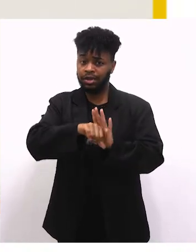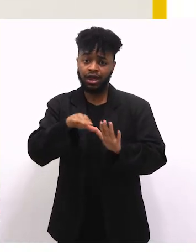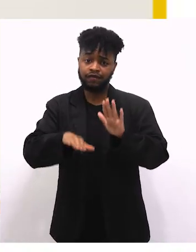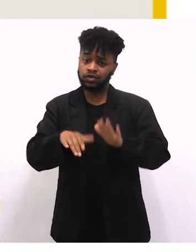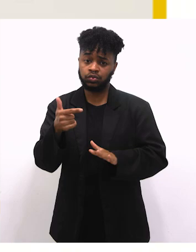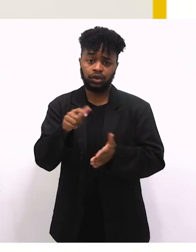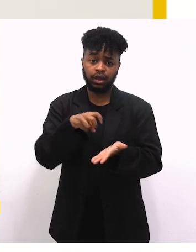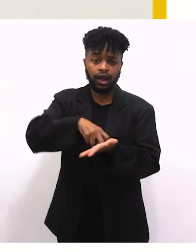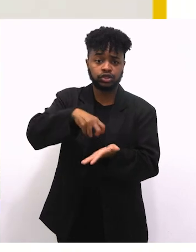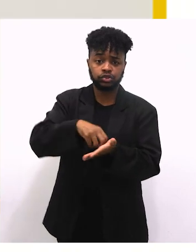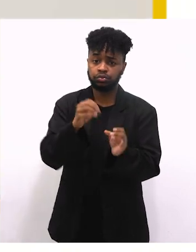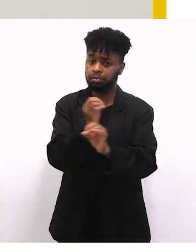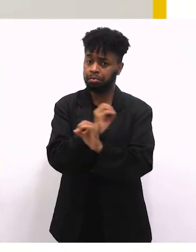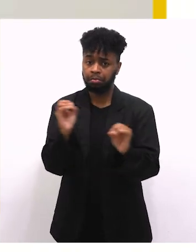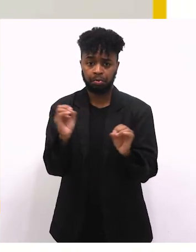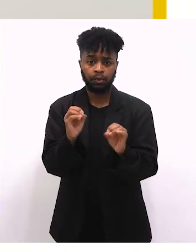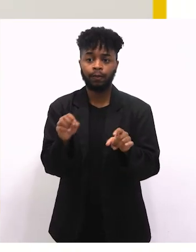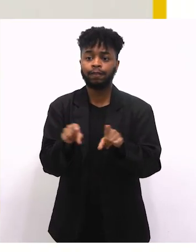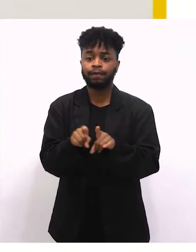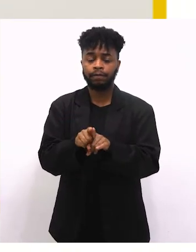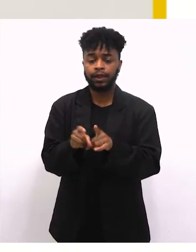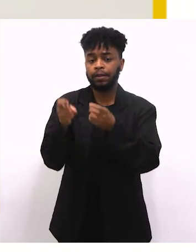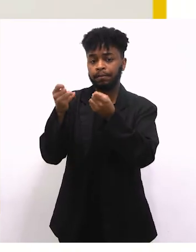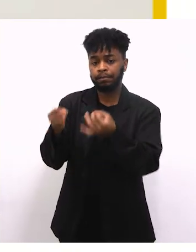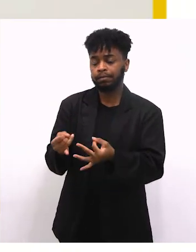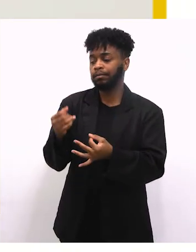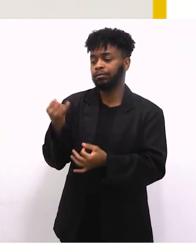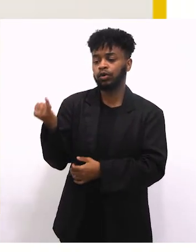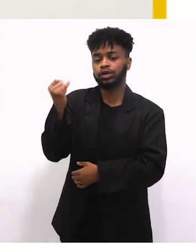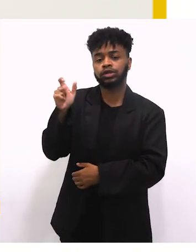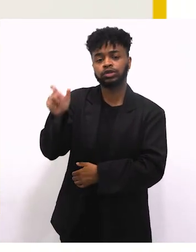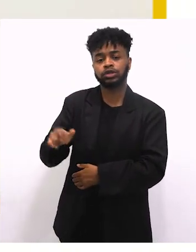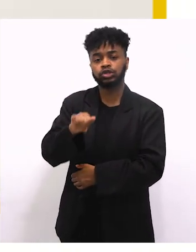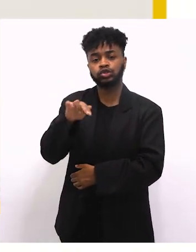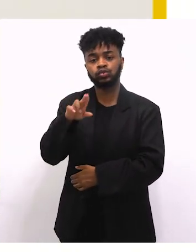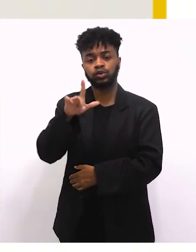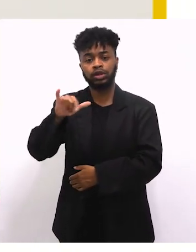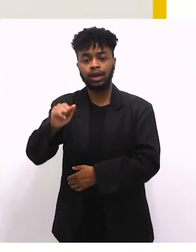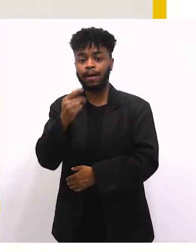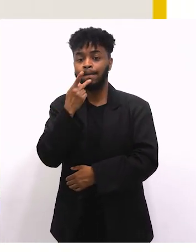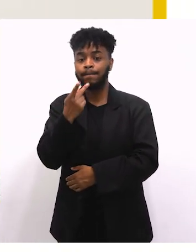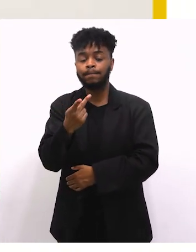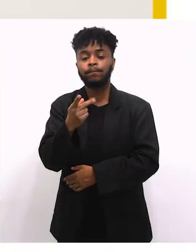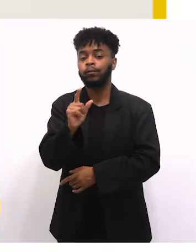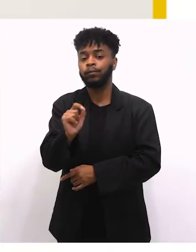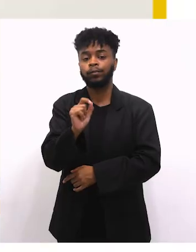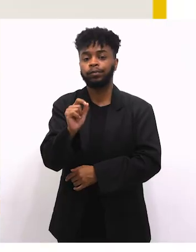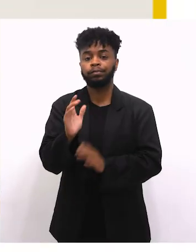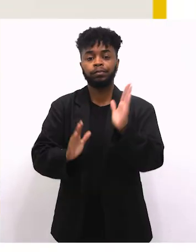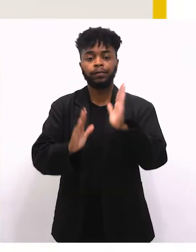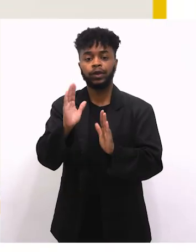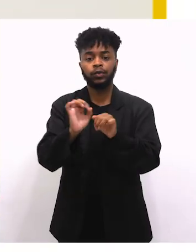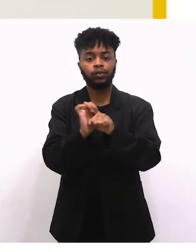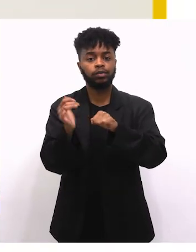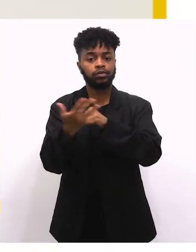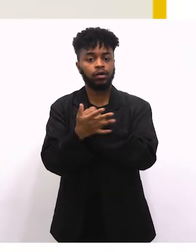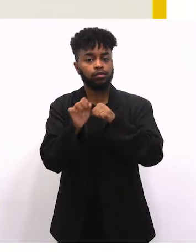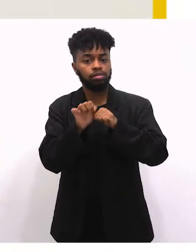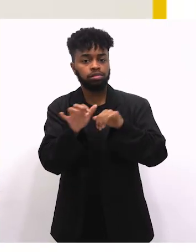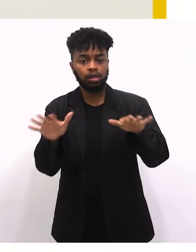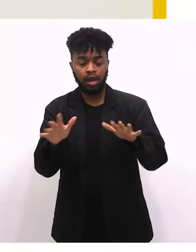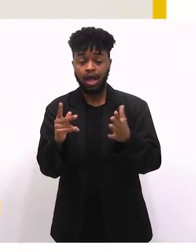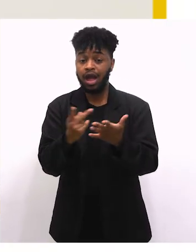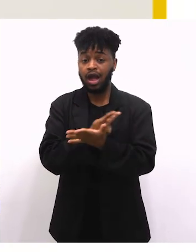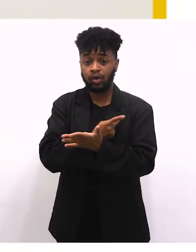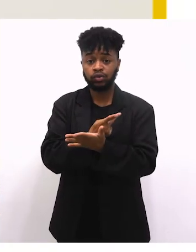permanecem impunes. E muito bem trazido também e pontuado pela Júlia, a pandemia trouxe